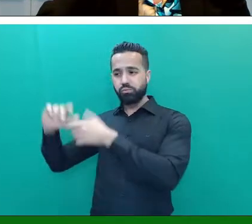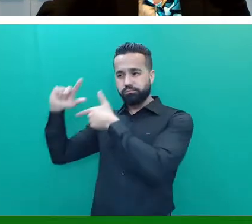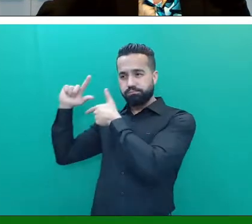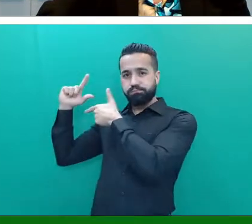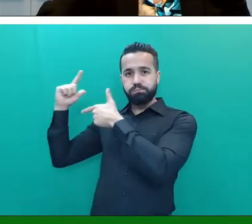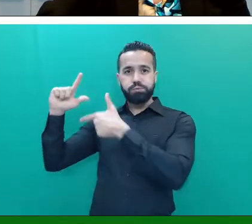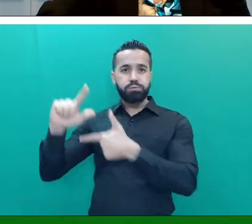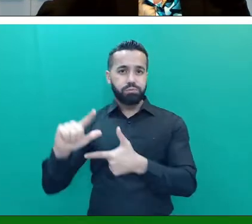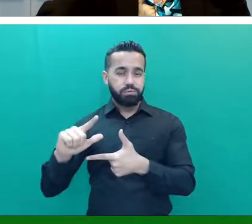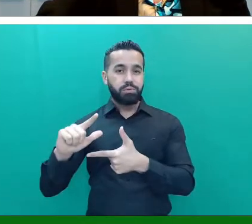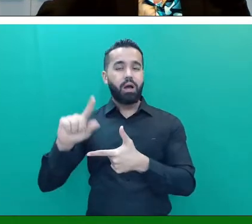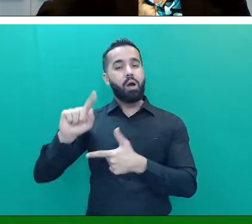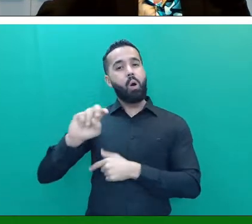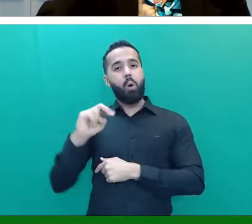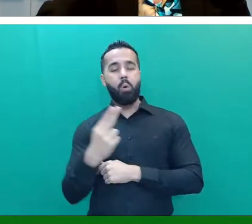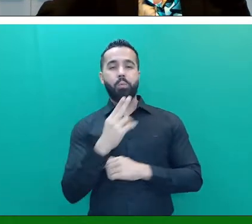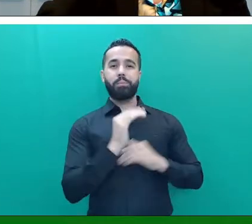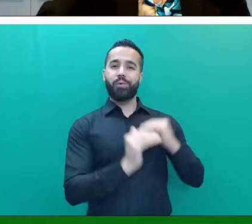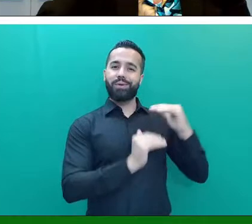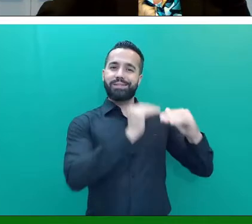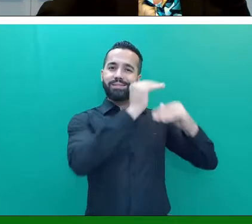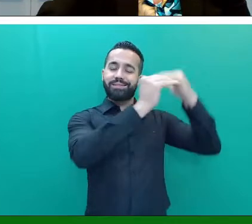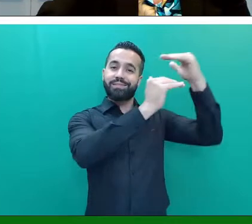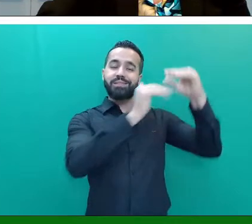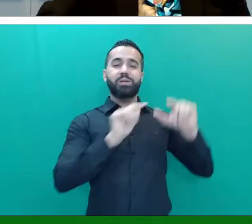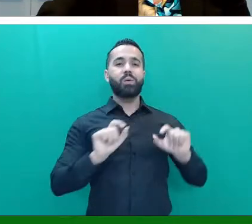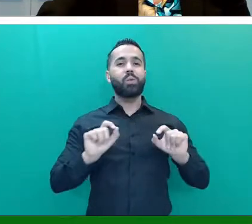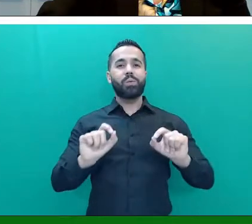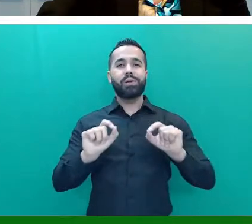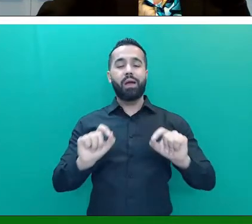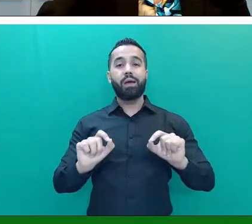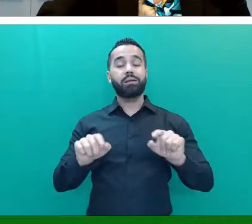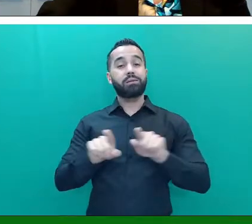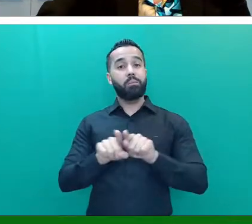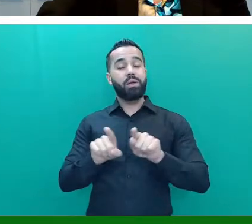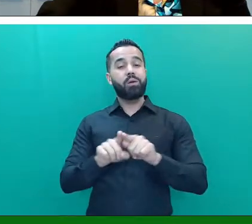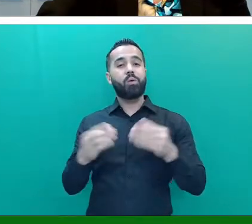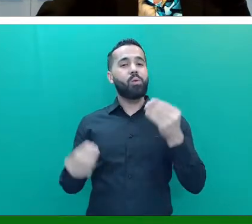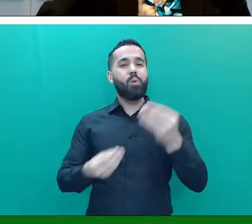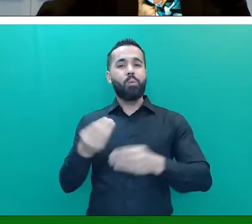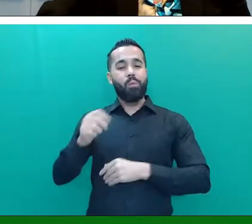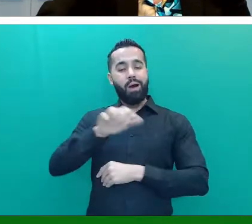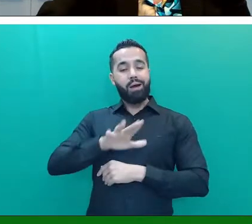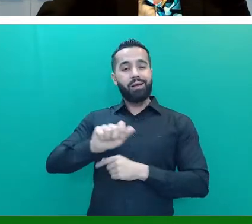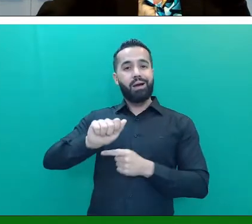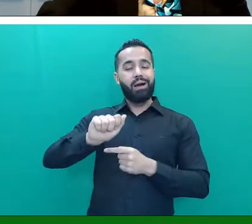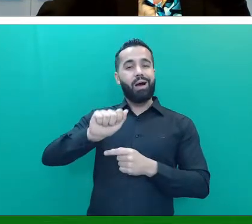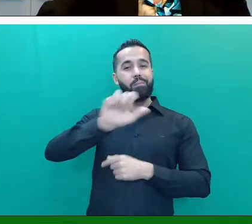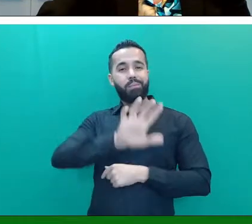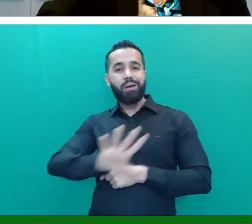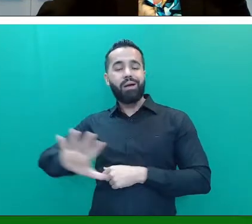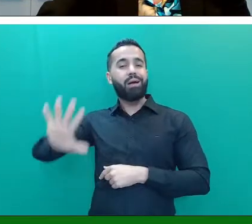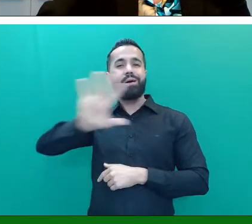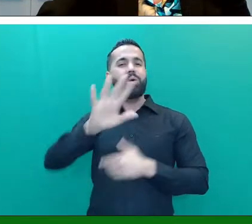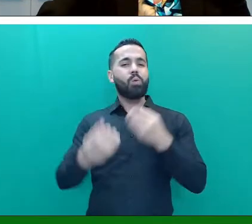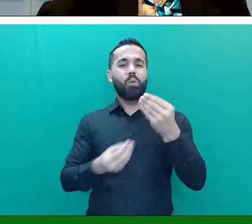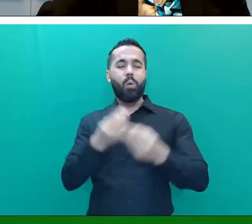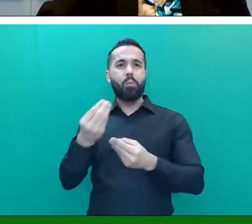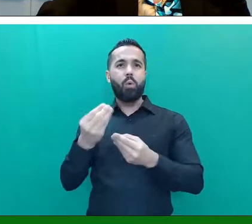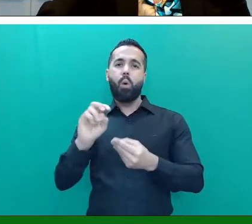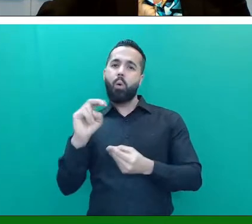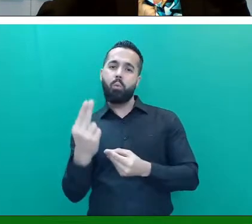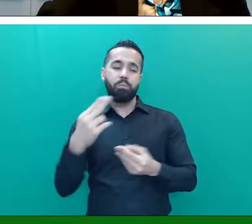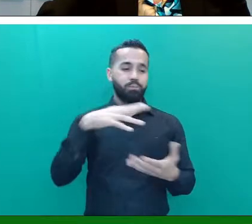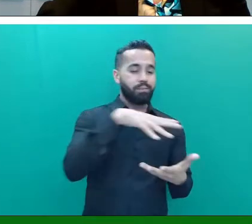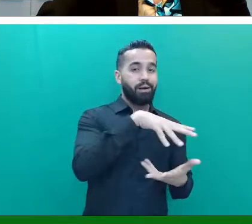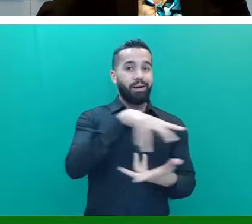tradicionalmente progressistas, enfim, com europeus, sul-americanos, o que está acontecendo no mundo, para